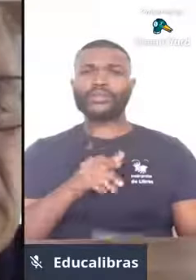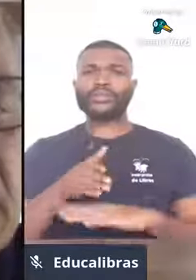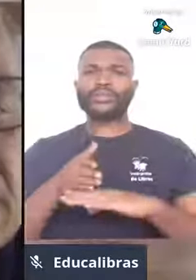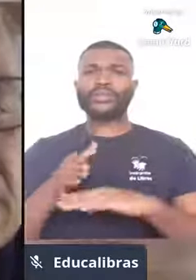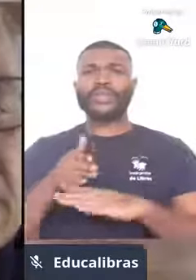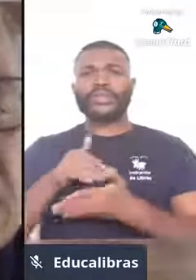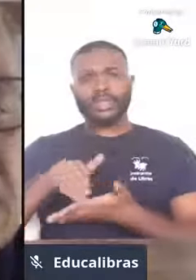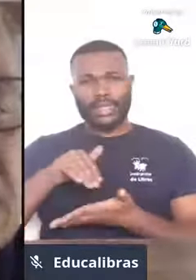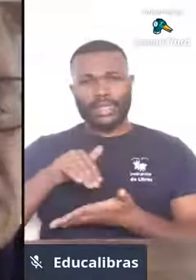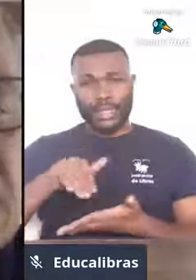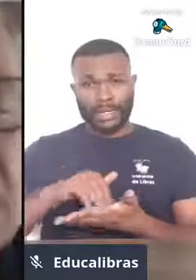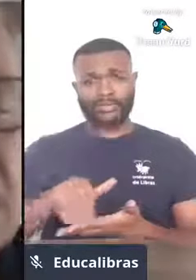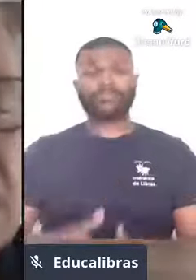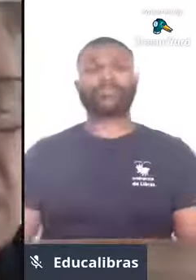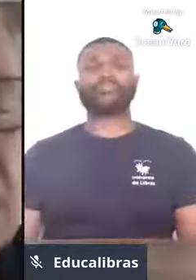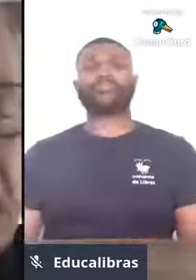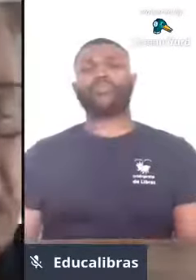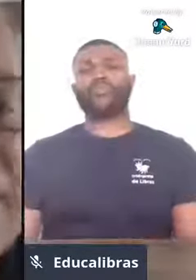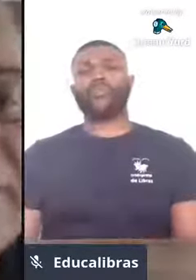essa